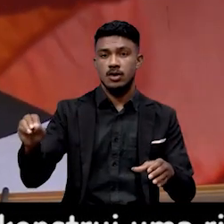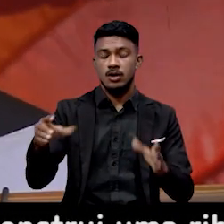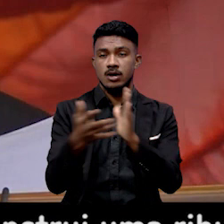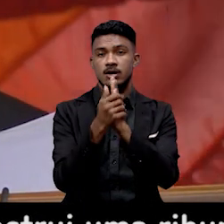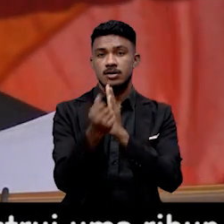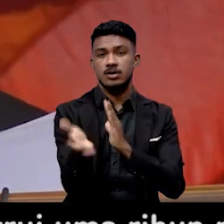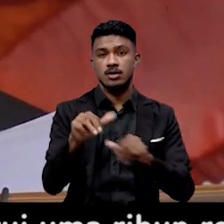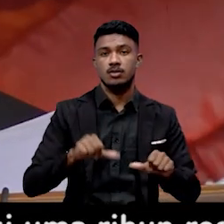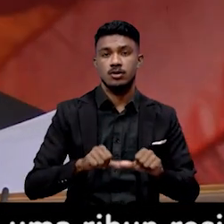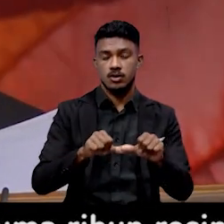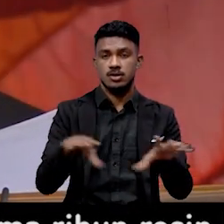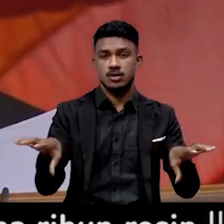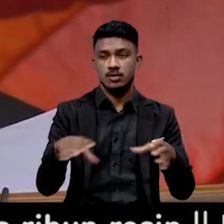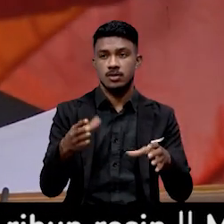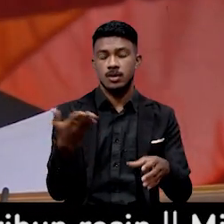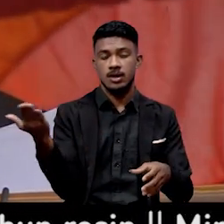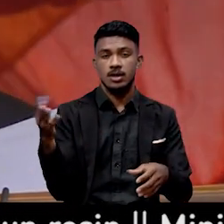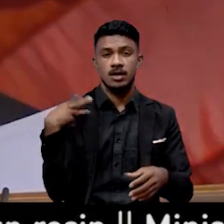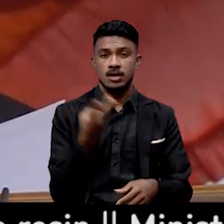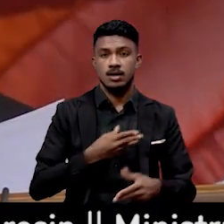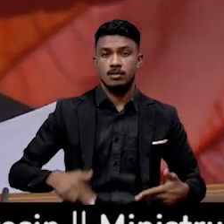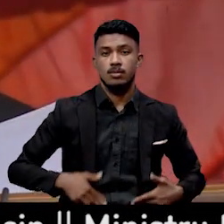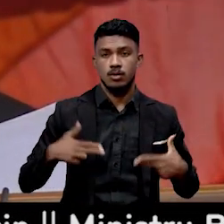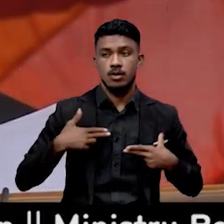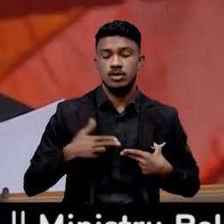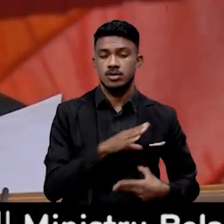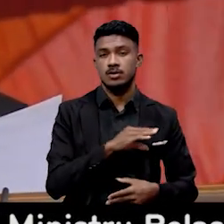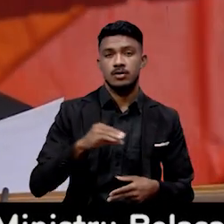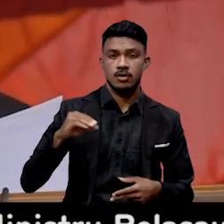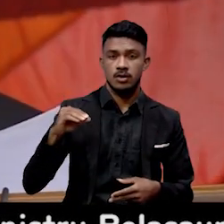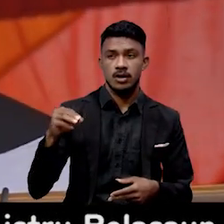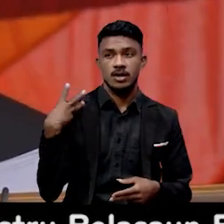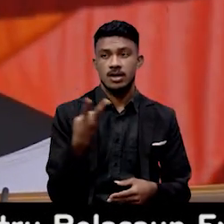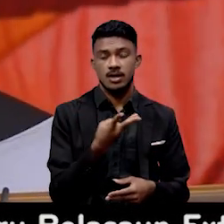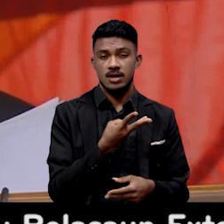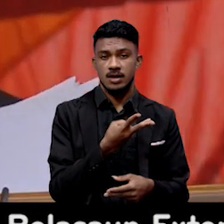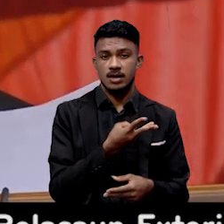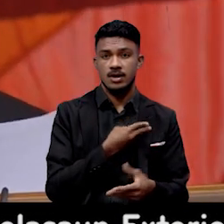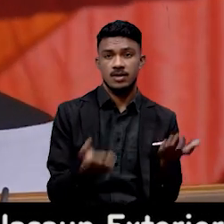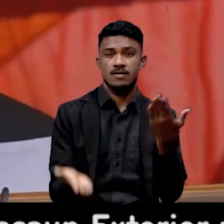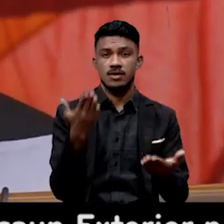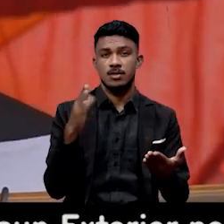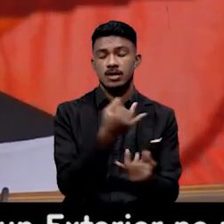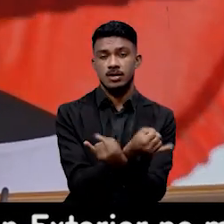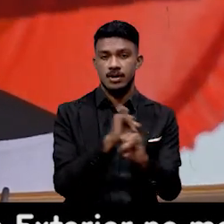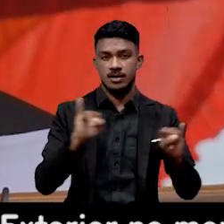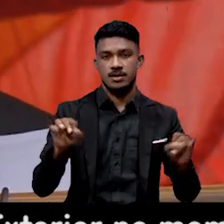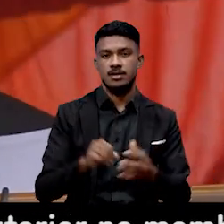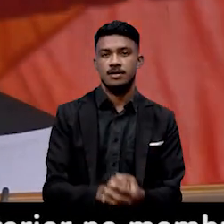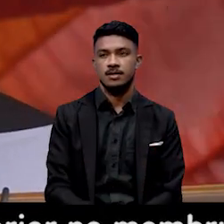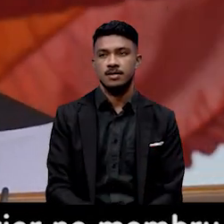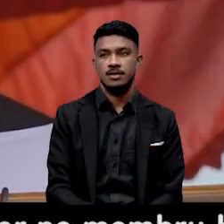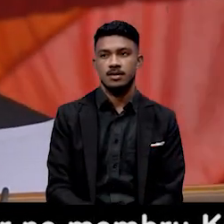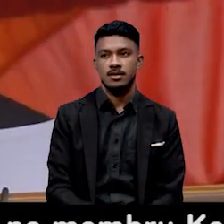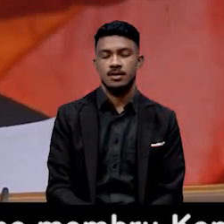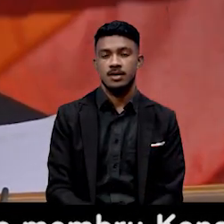sacrifício, dependente, vai ter amores dia coletivo e Timor-Leste livre, no independente. Viar